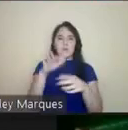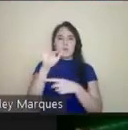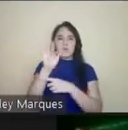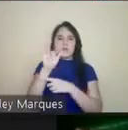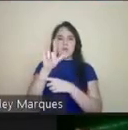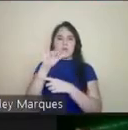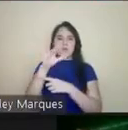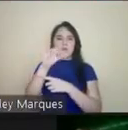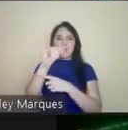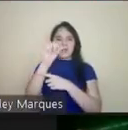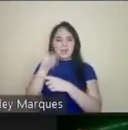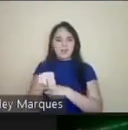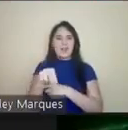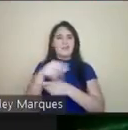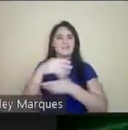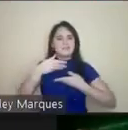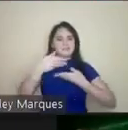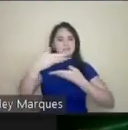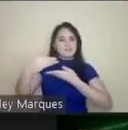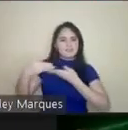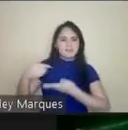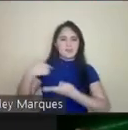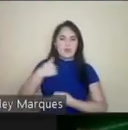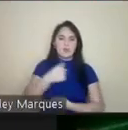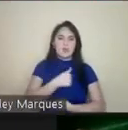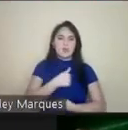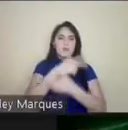recebeu, né? Falar